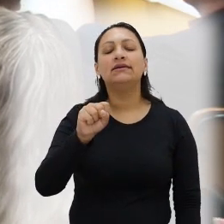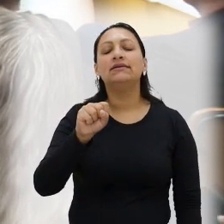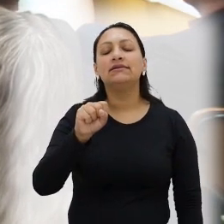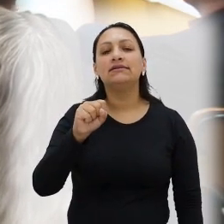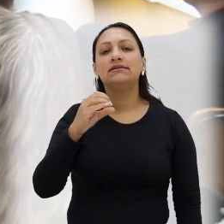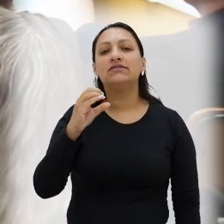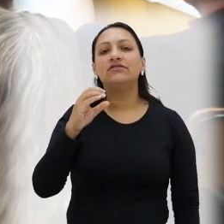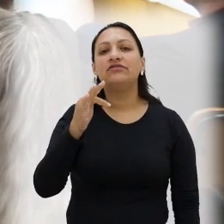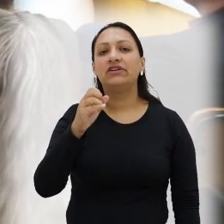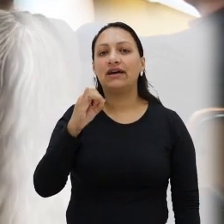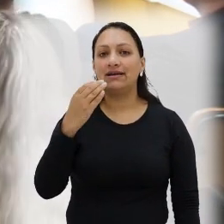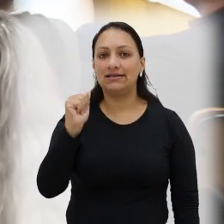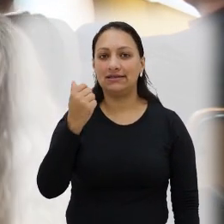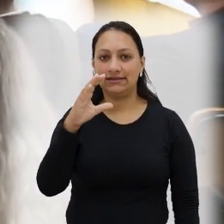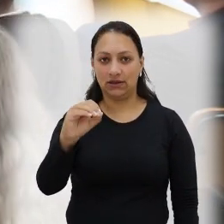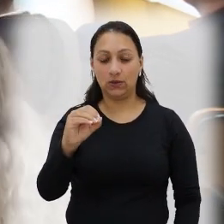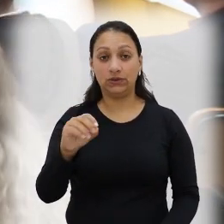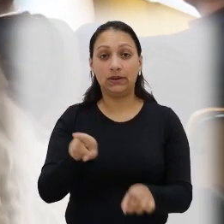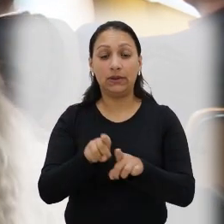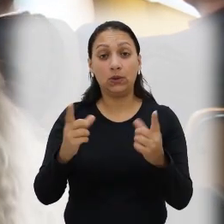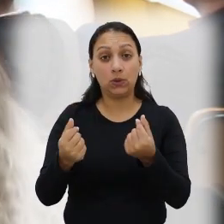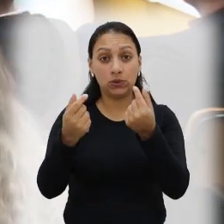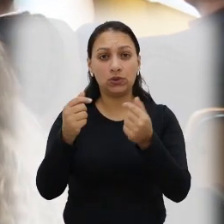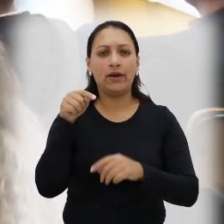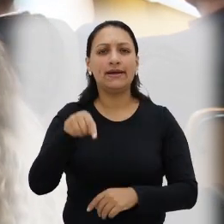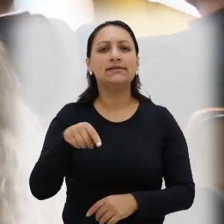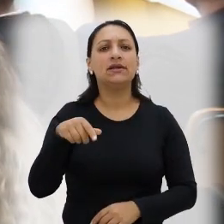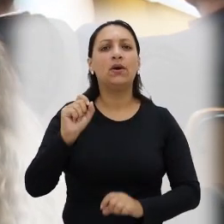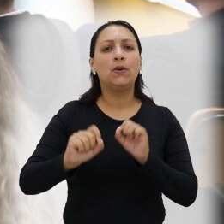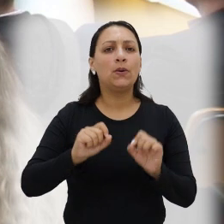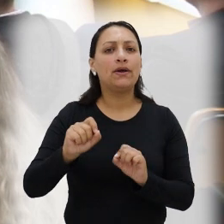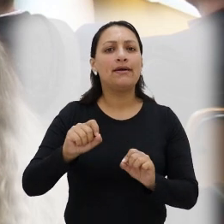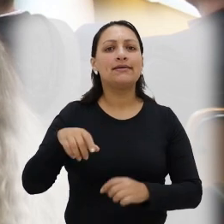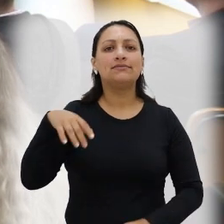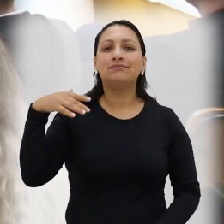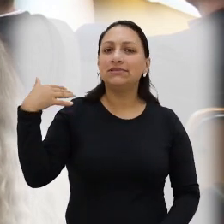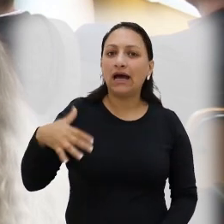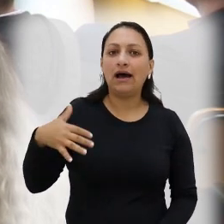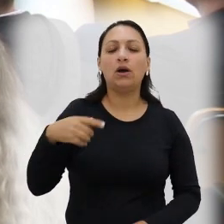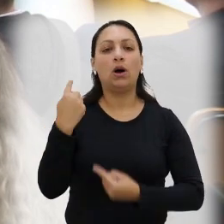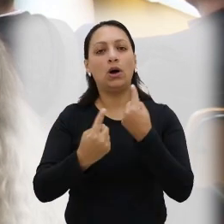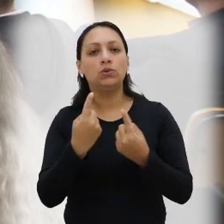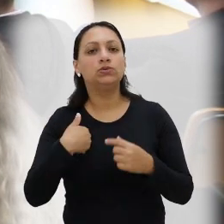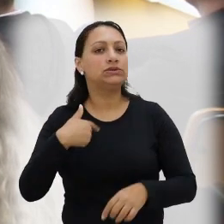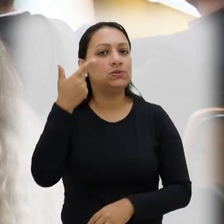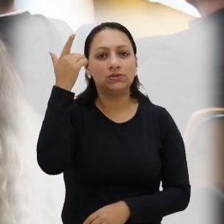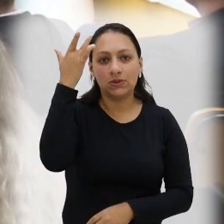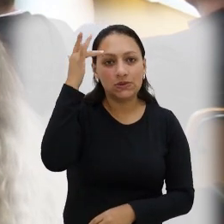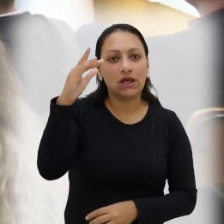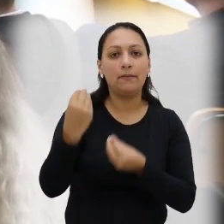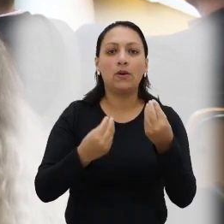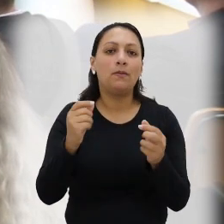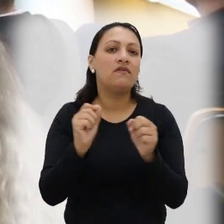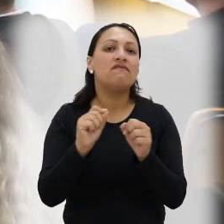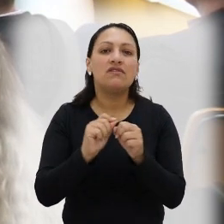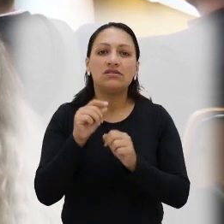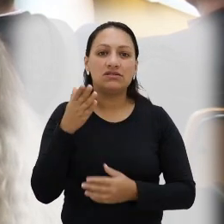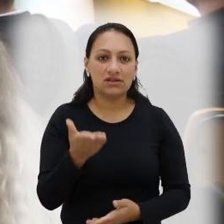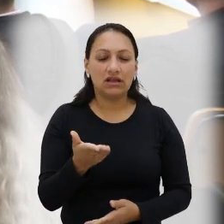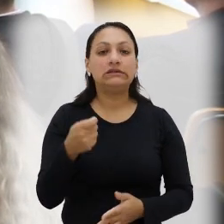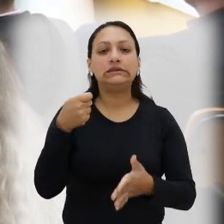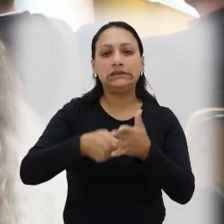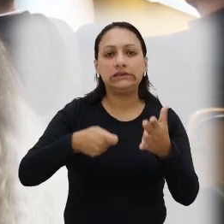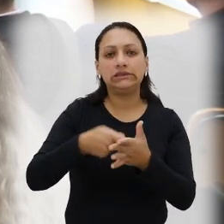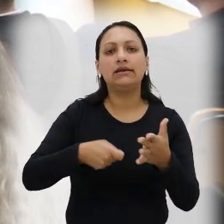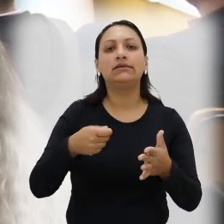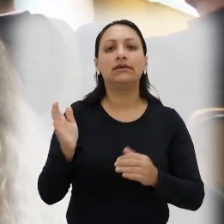extremamente caro a todas as startups. Muitas não sabem precificar. E aí a gente tenta levar